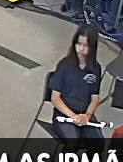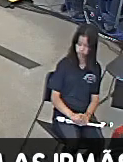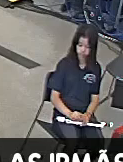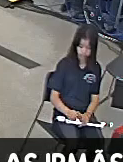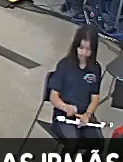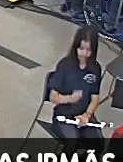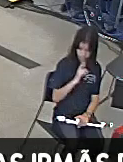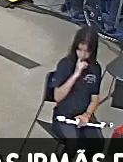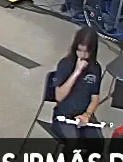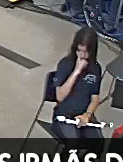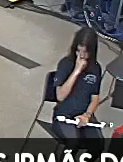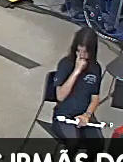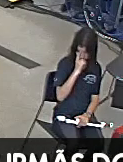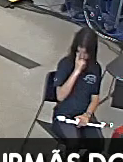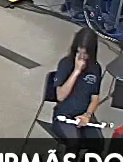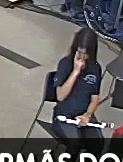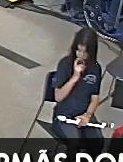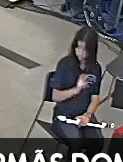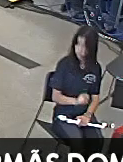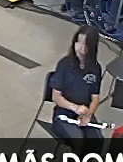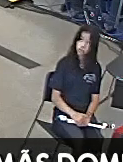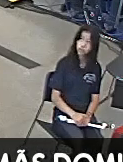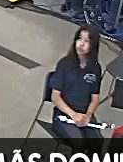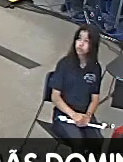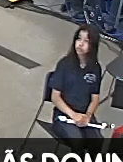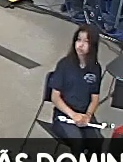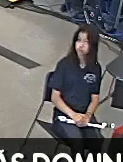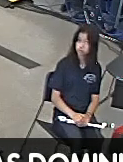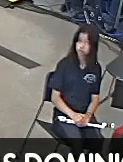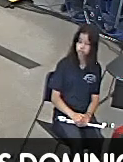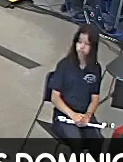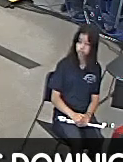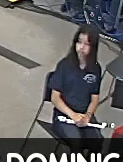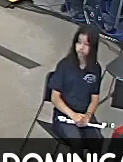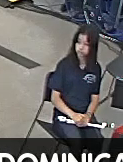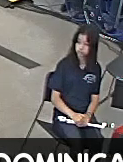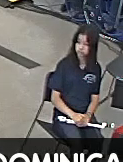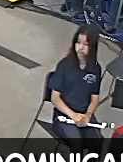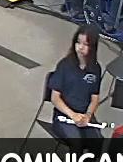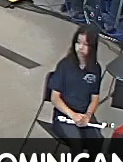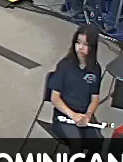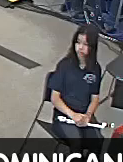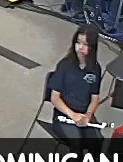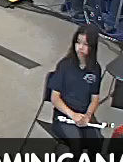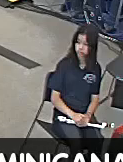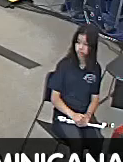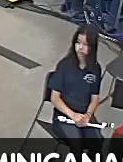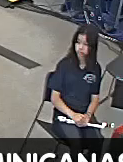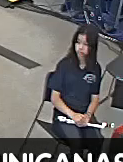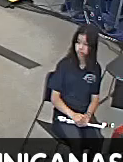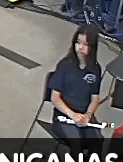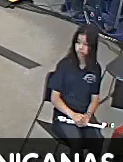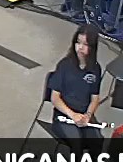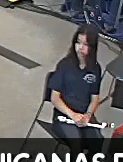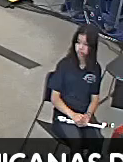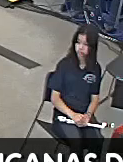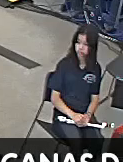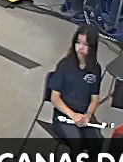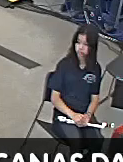Nós vivemos num mundo de muita violência, de muita discriminação, né, de